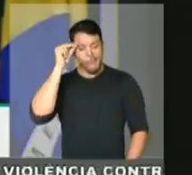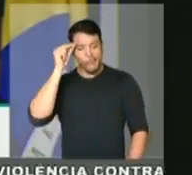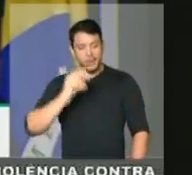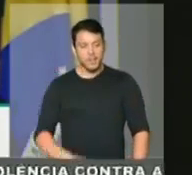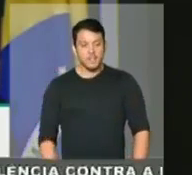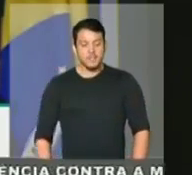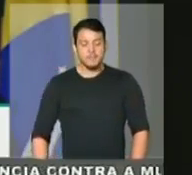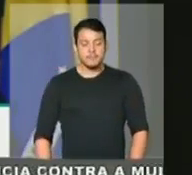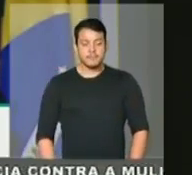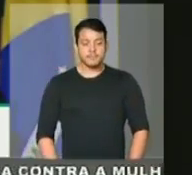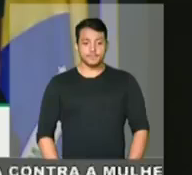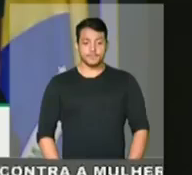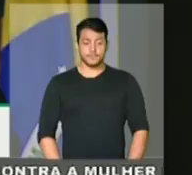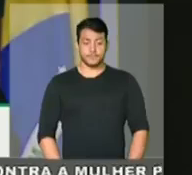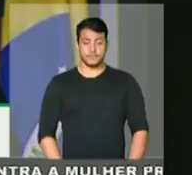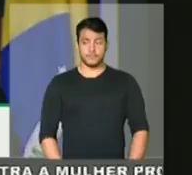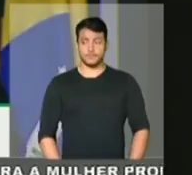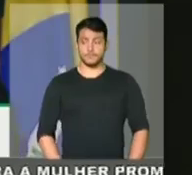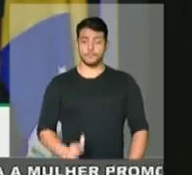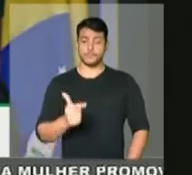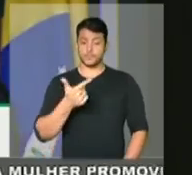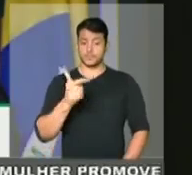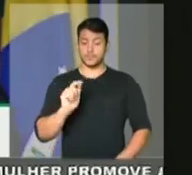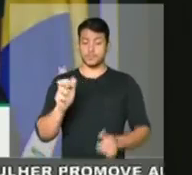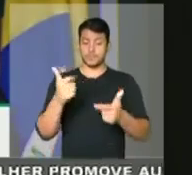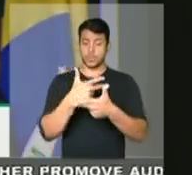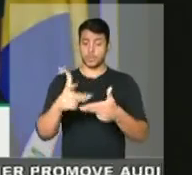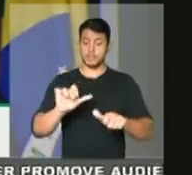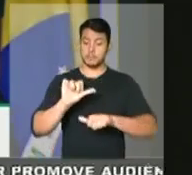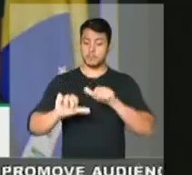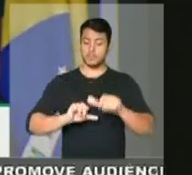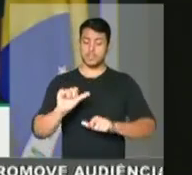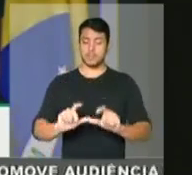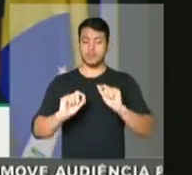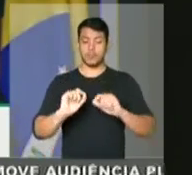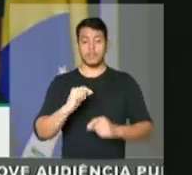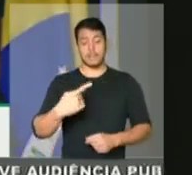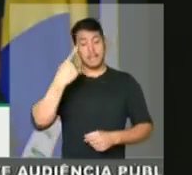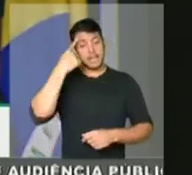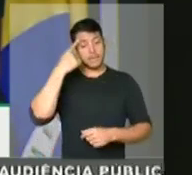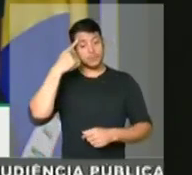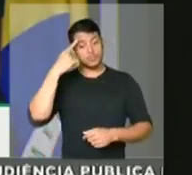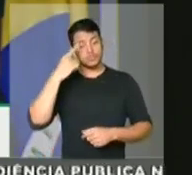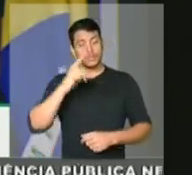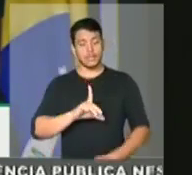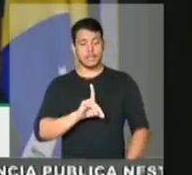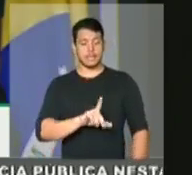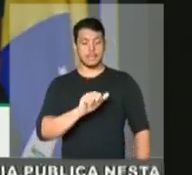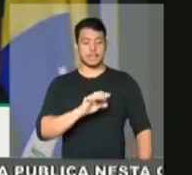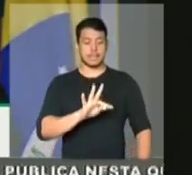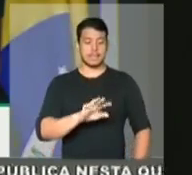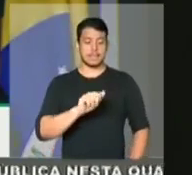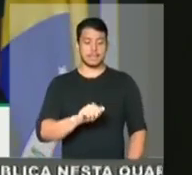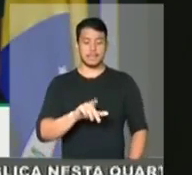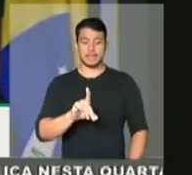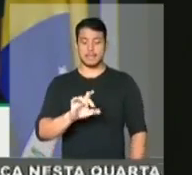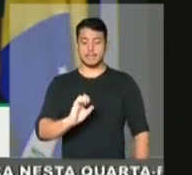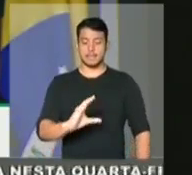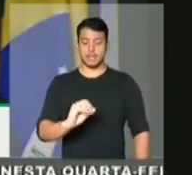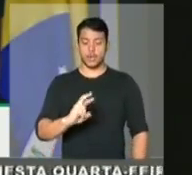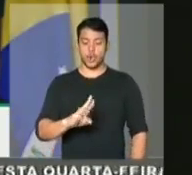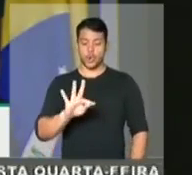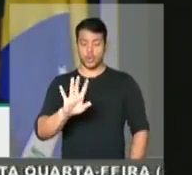urbano integrado. Outro ponto alterado foi a data de corte para as edificações construídas até a data da promulgação da